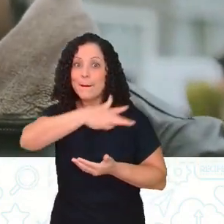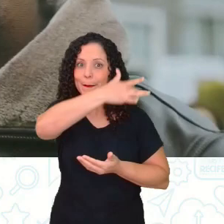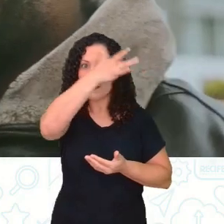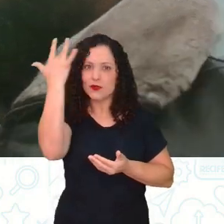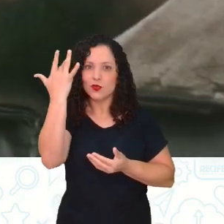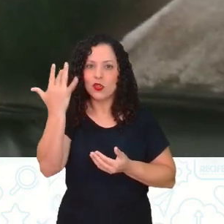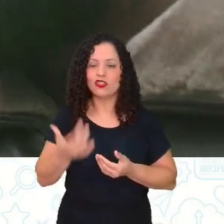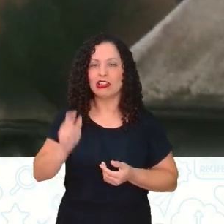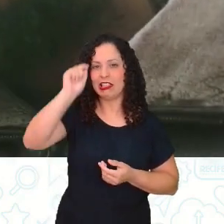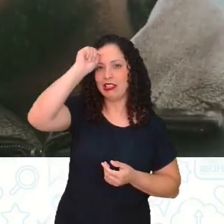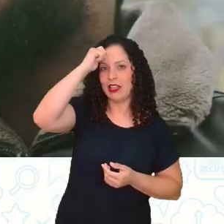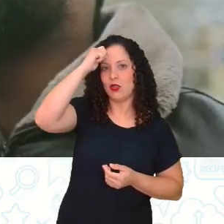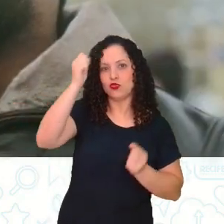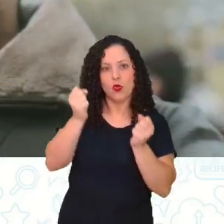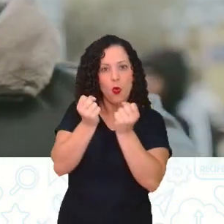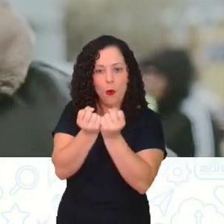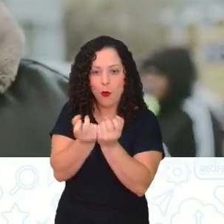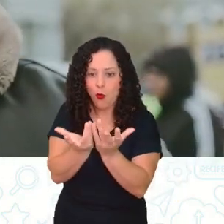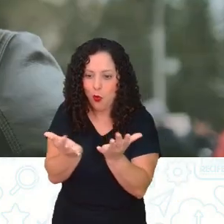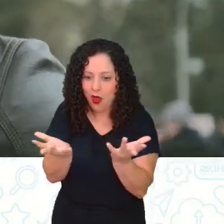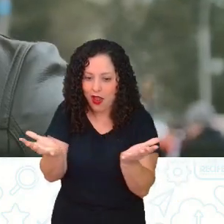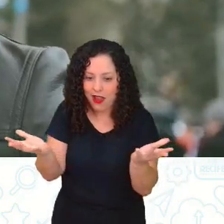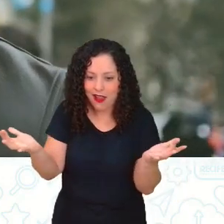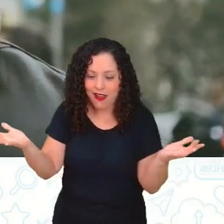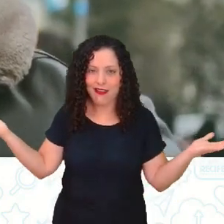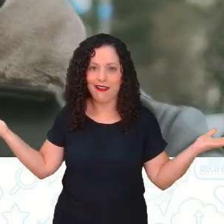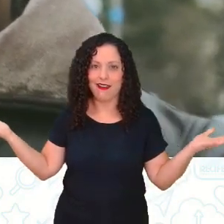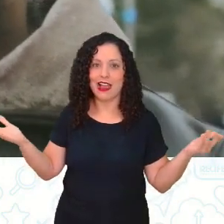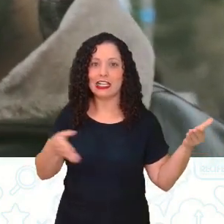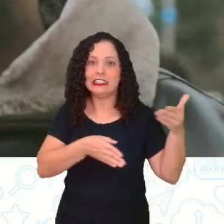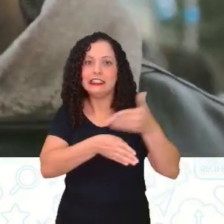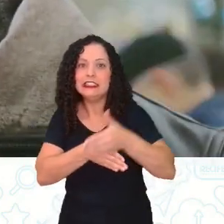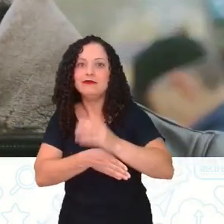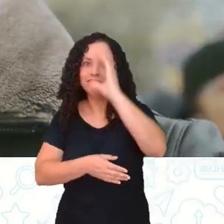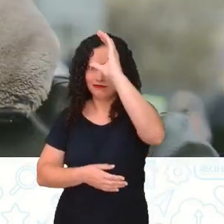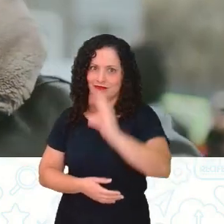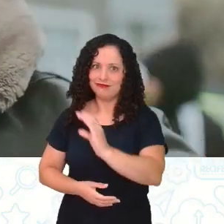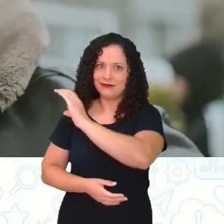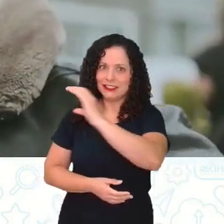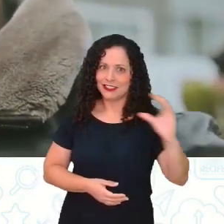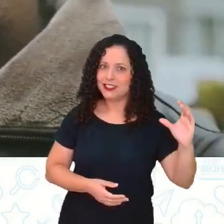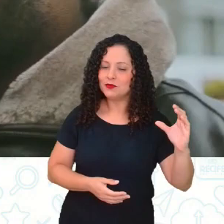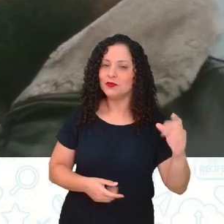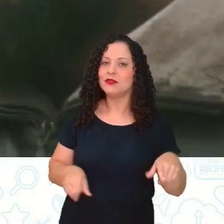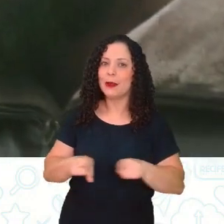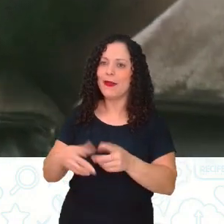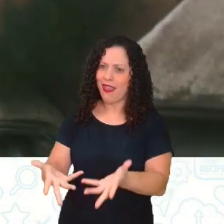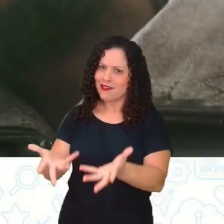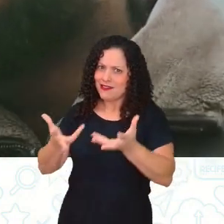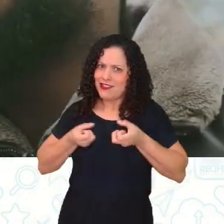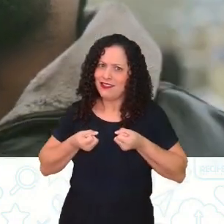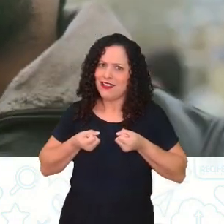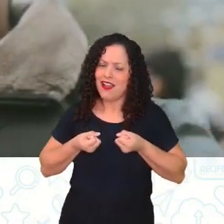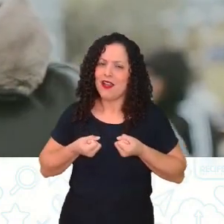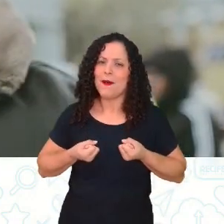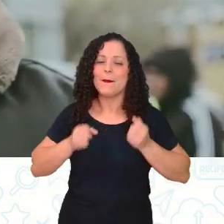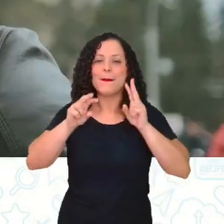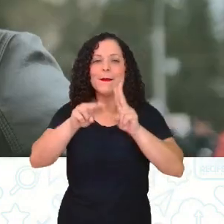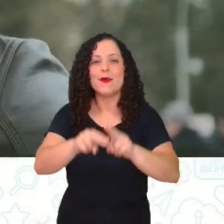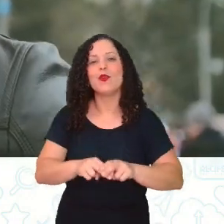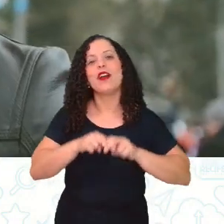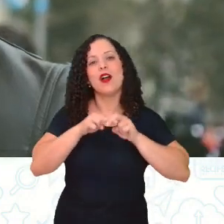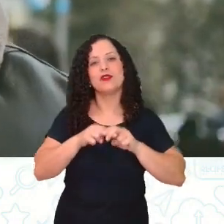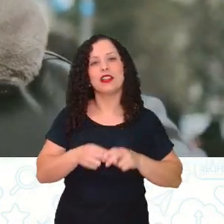o crescimento de muitos negros aderindo, né, ao catolicismo, justamente por conta dessa imposição aí,